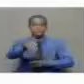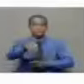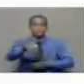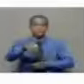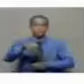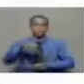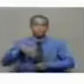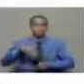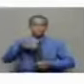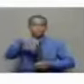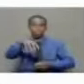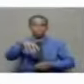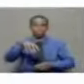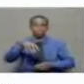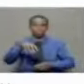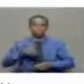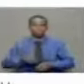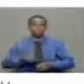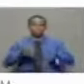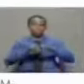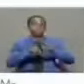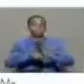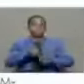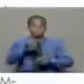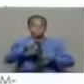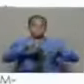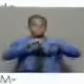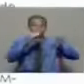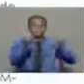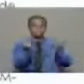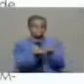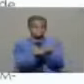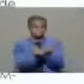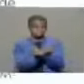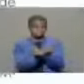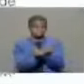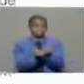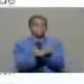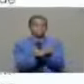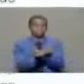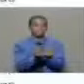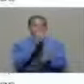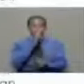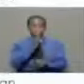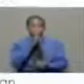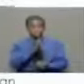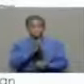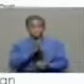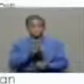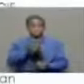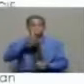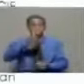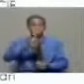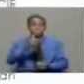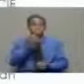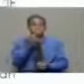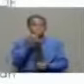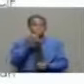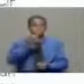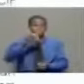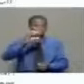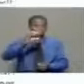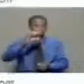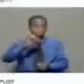biocom companhia de bioenergia de Angola limitada através da coxa s.a. a